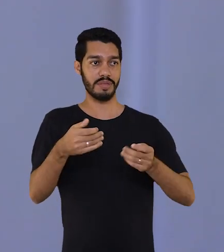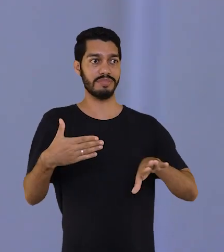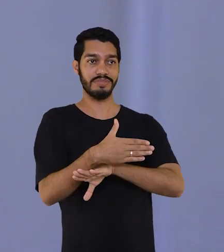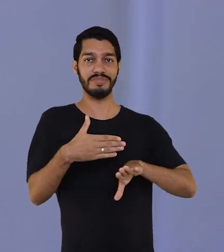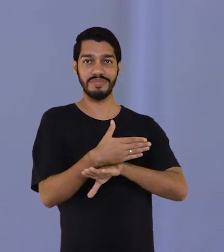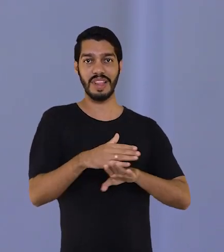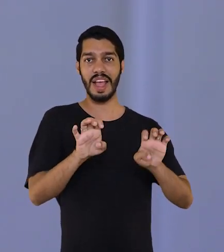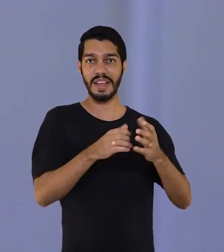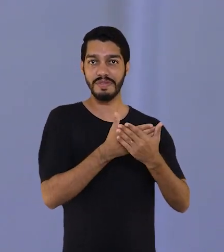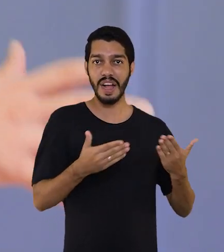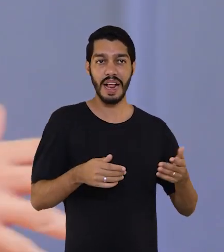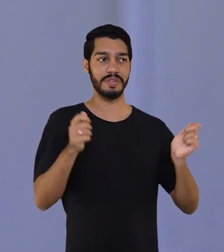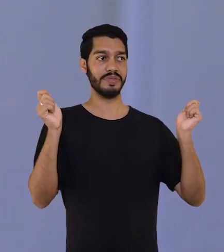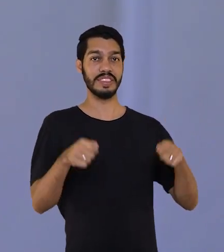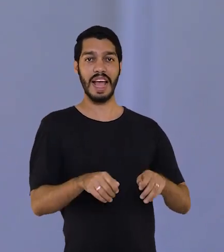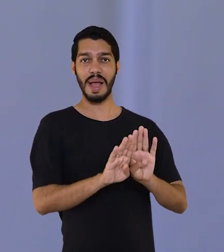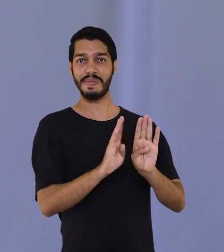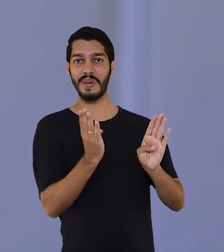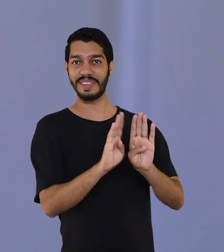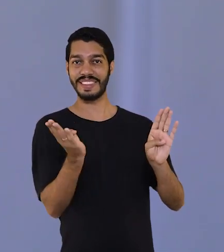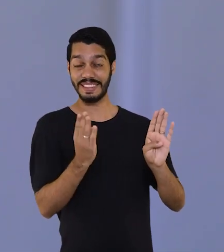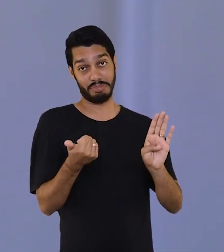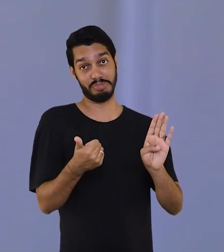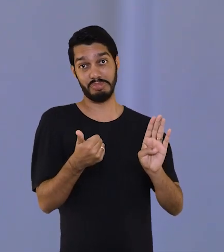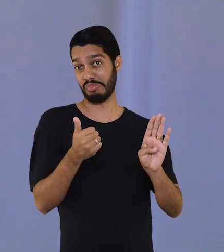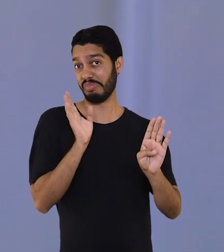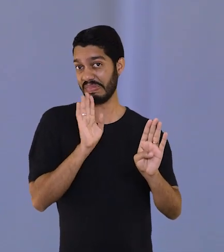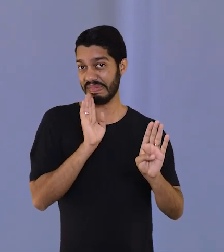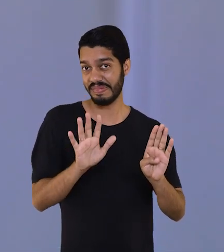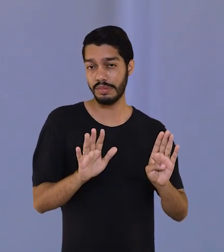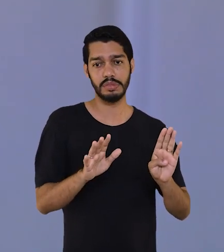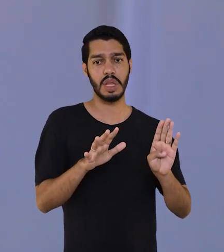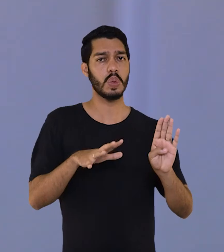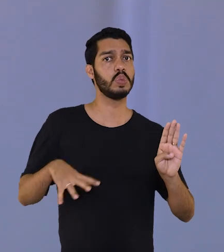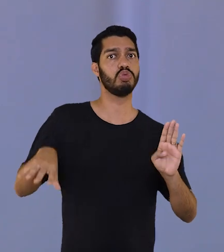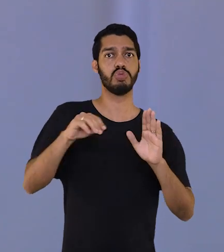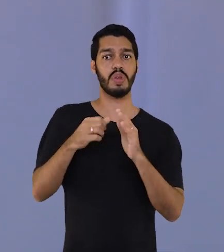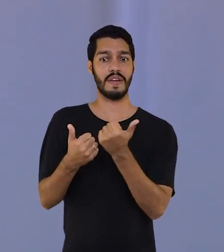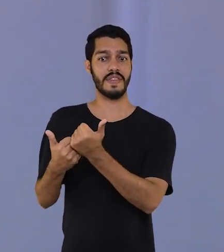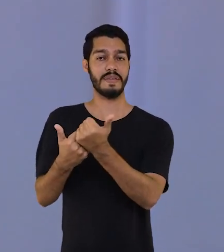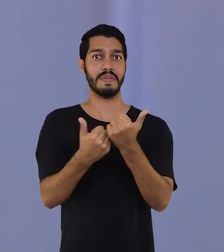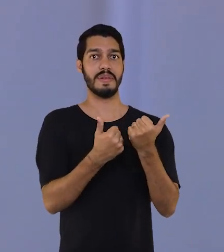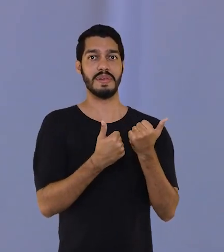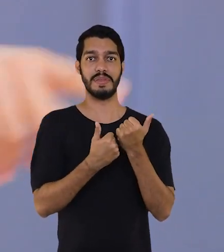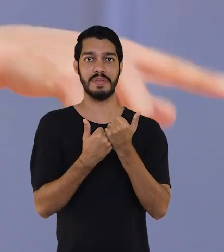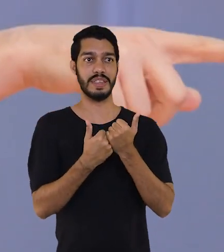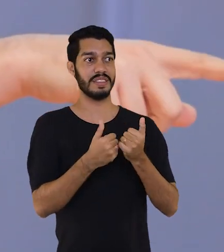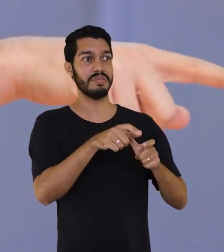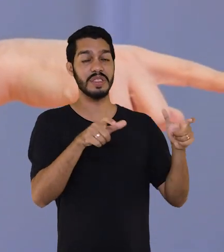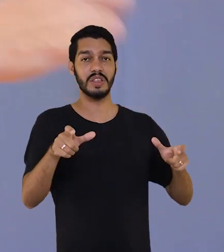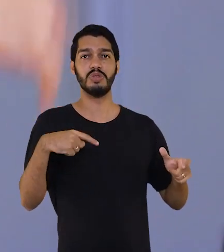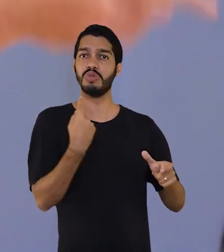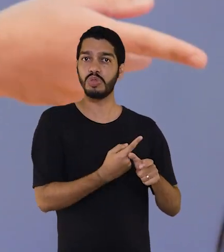controle de acesso em evento, você podia fazer portaria. Pô, iradíssimo. Todas as ferramentas de cada um dos